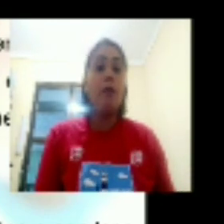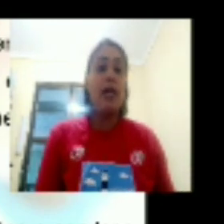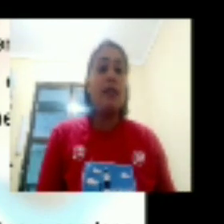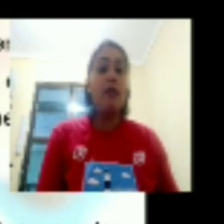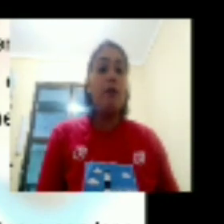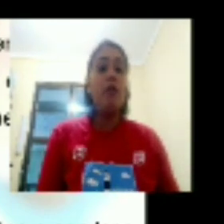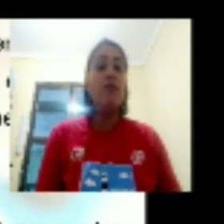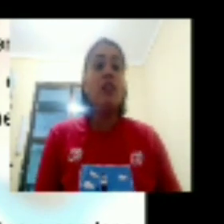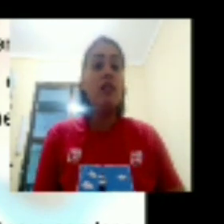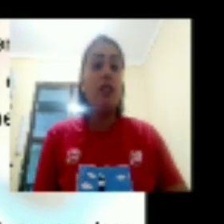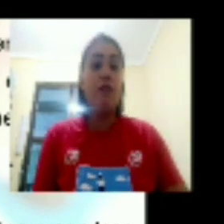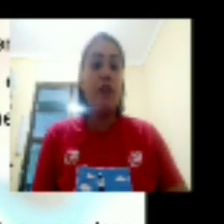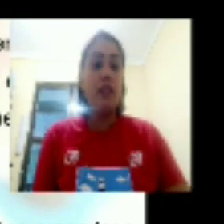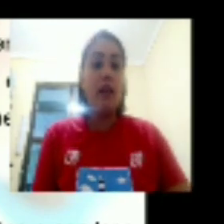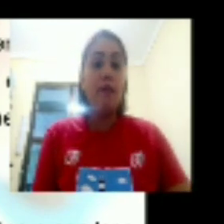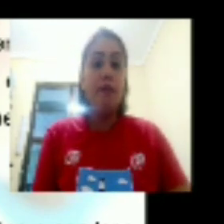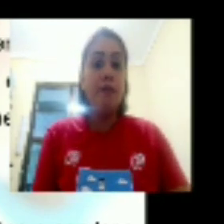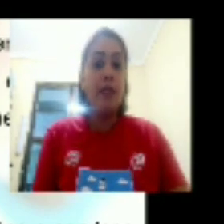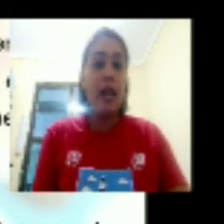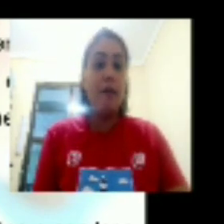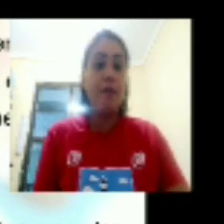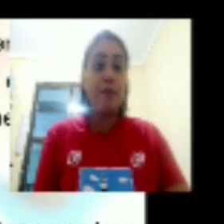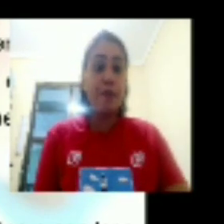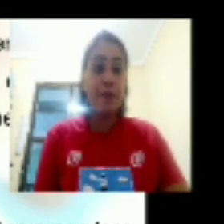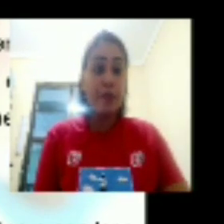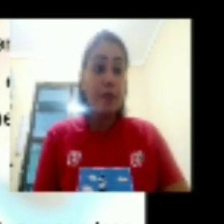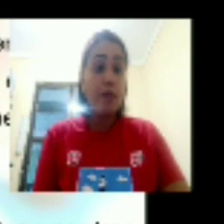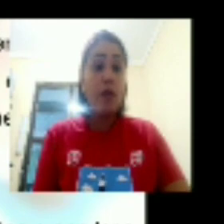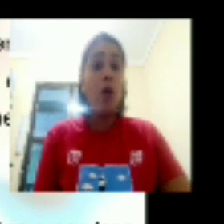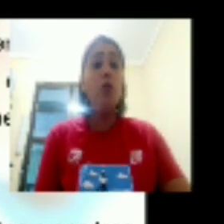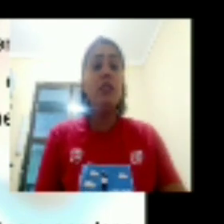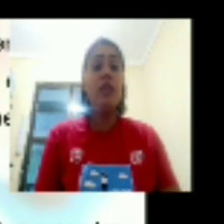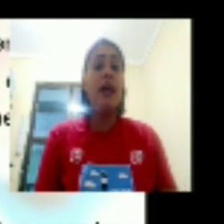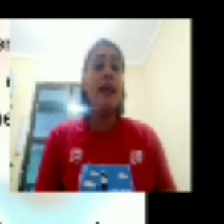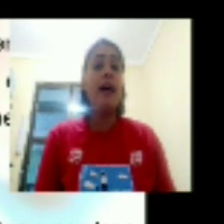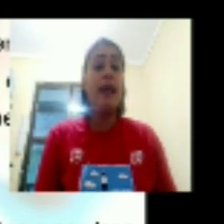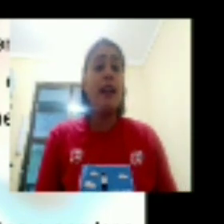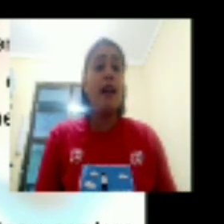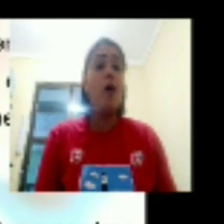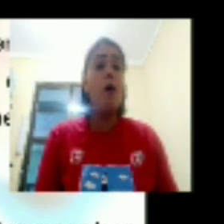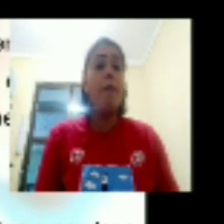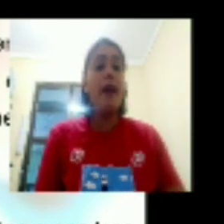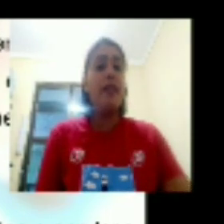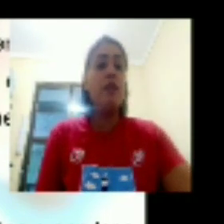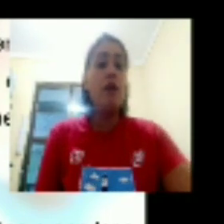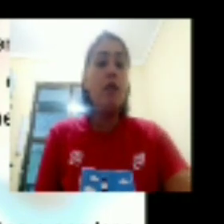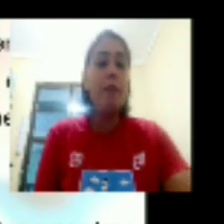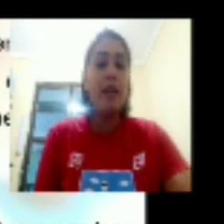foi promulgada em 1990, tá? Onde ela